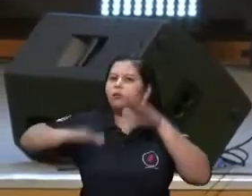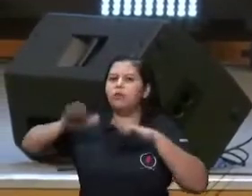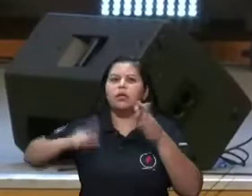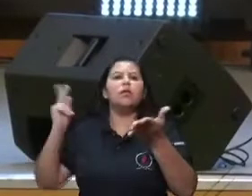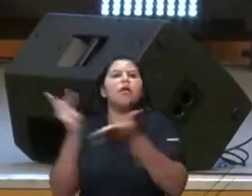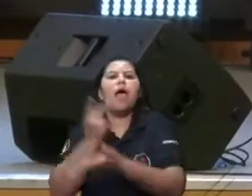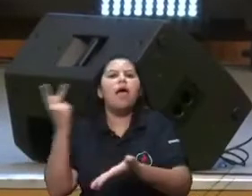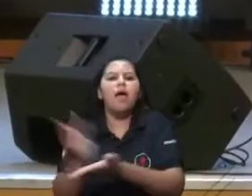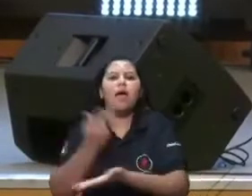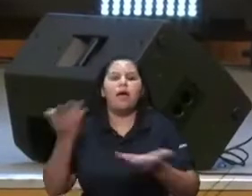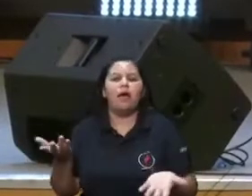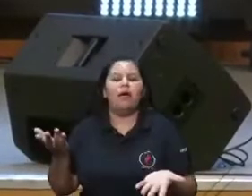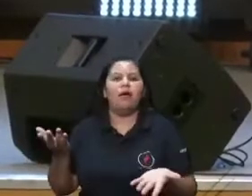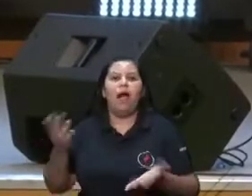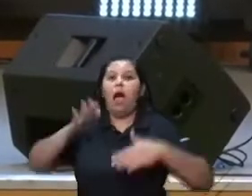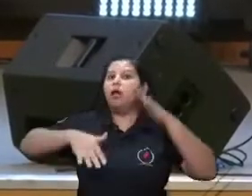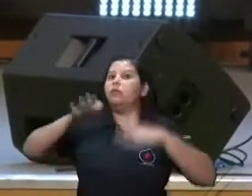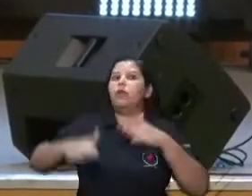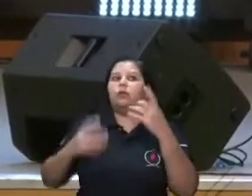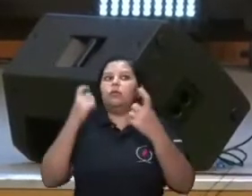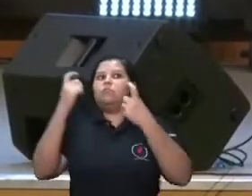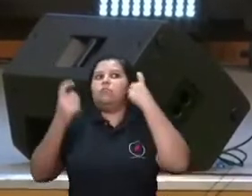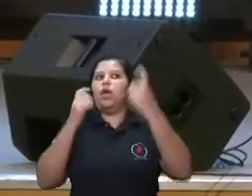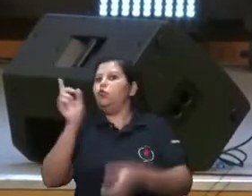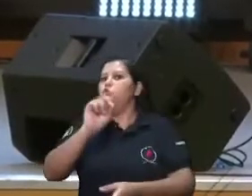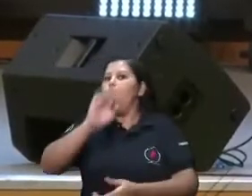Tem medo de te ver crescer.